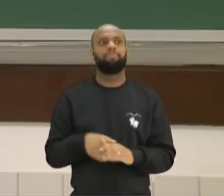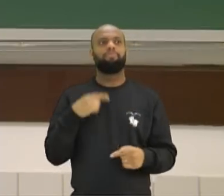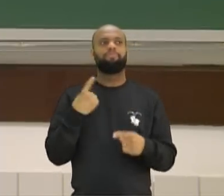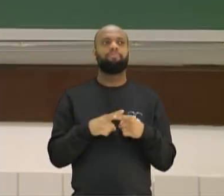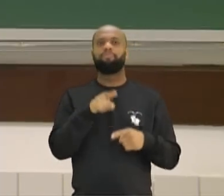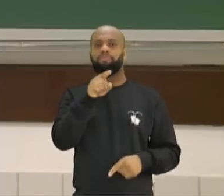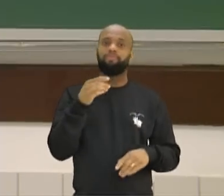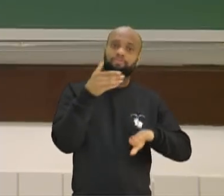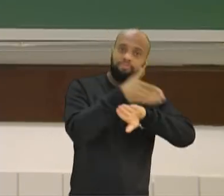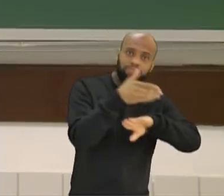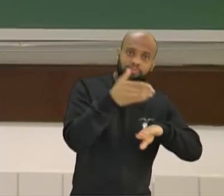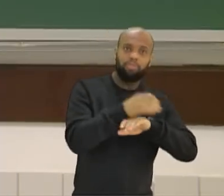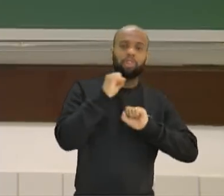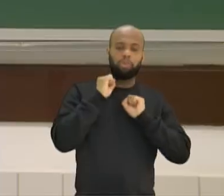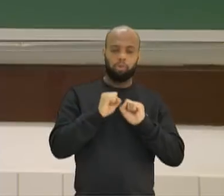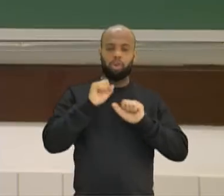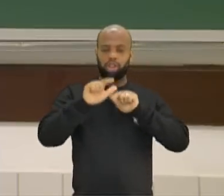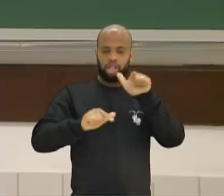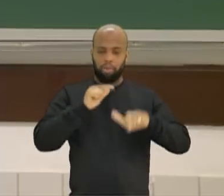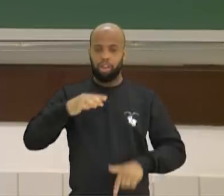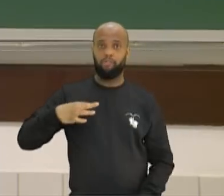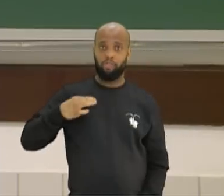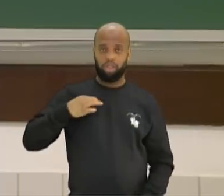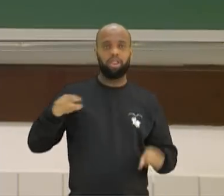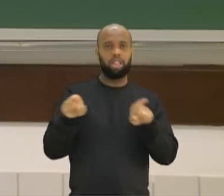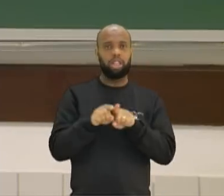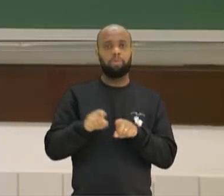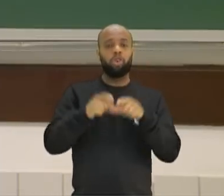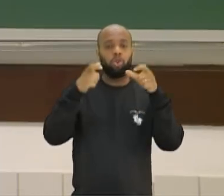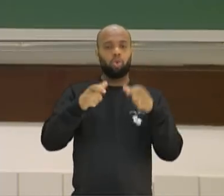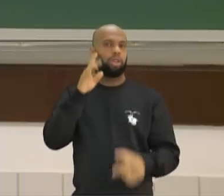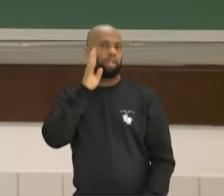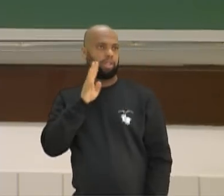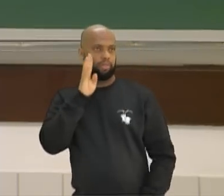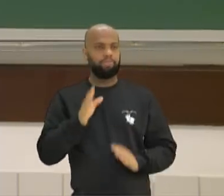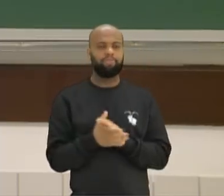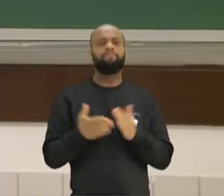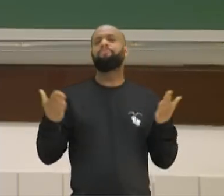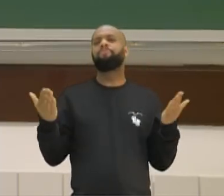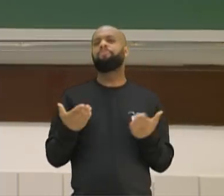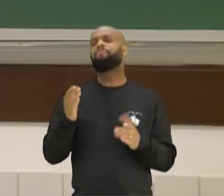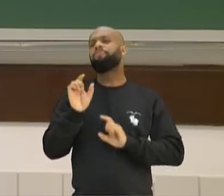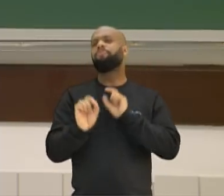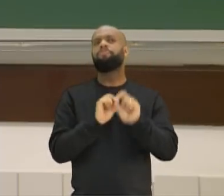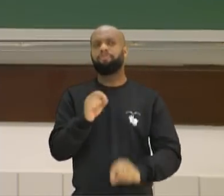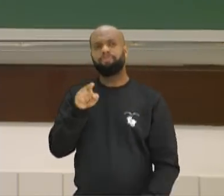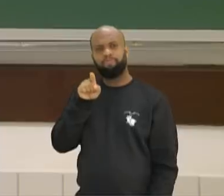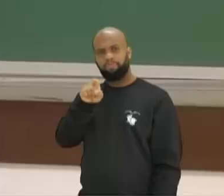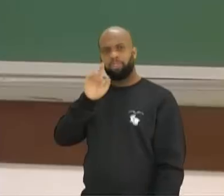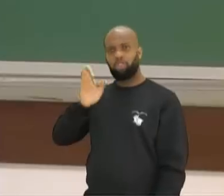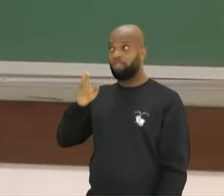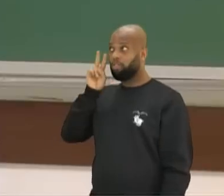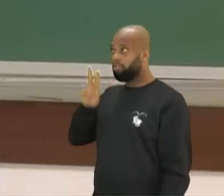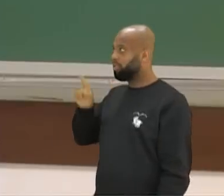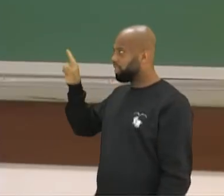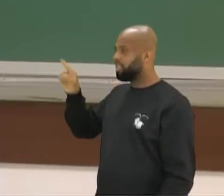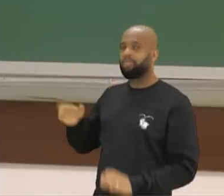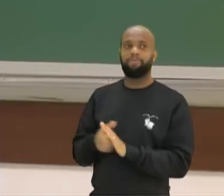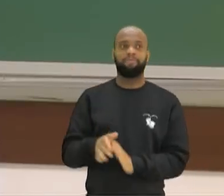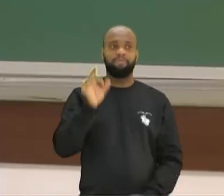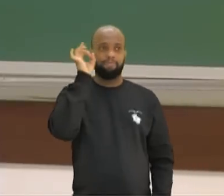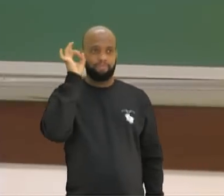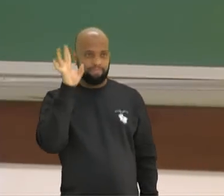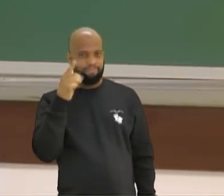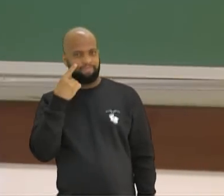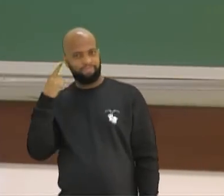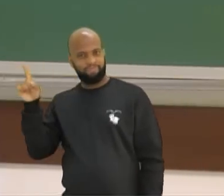vai lá, você pode trabalhar como voluntário, um lugar bem legal. E agora? Esse, você já viu? Tá fácil, né?